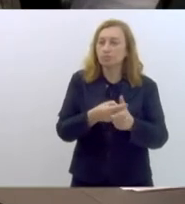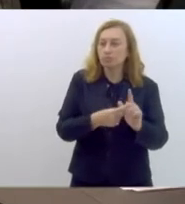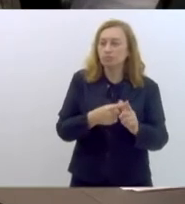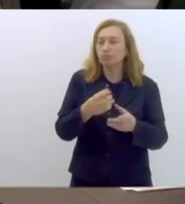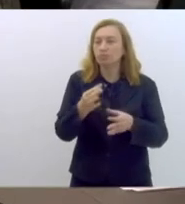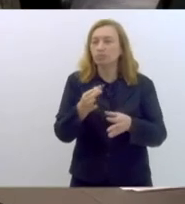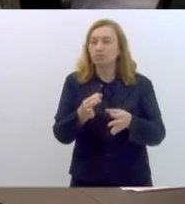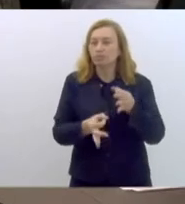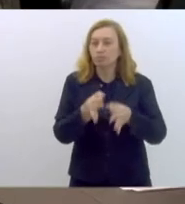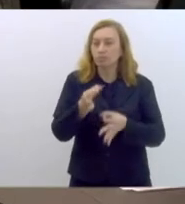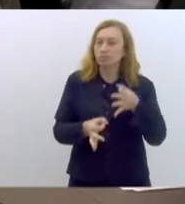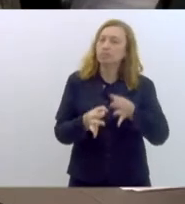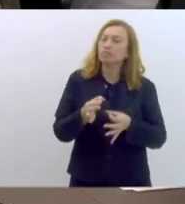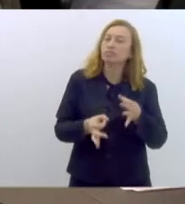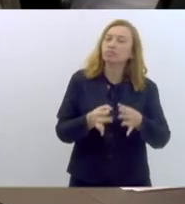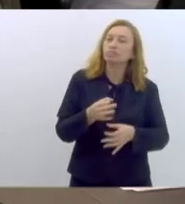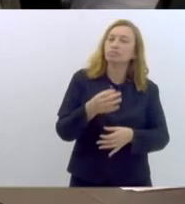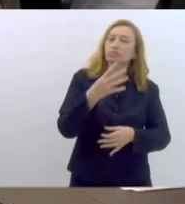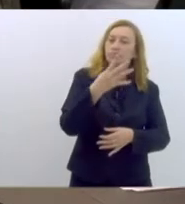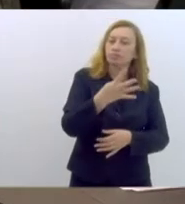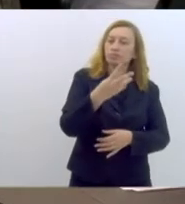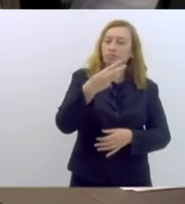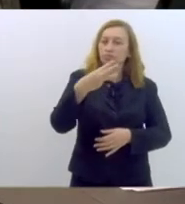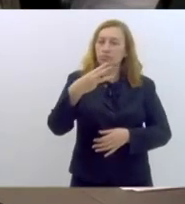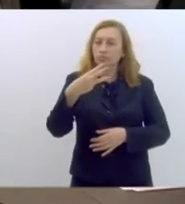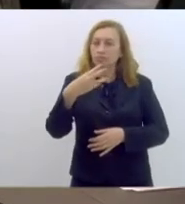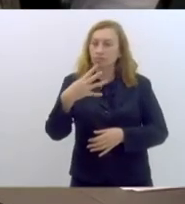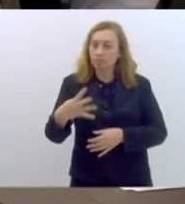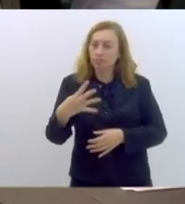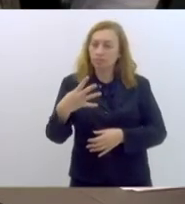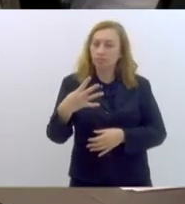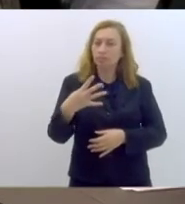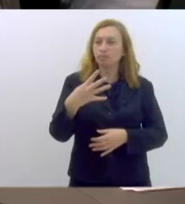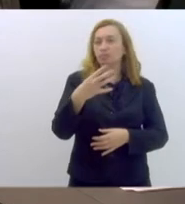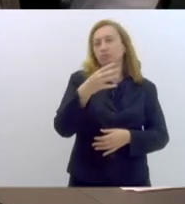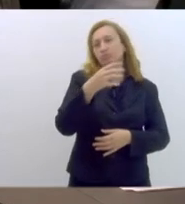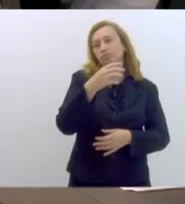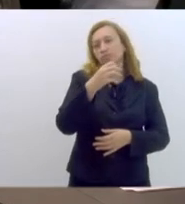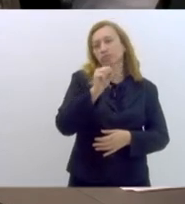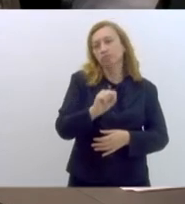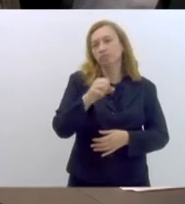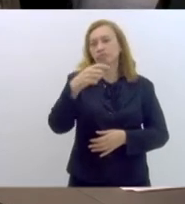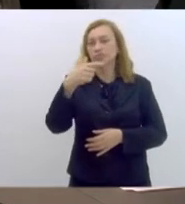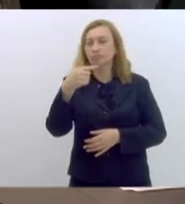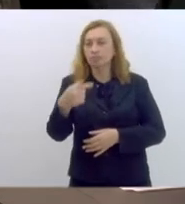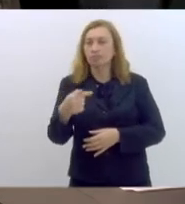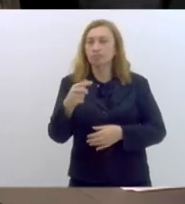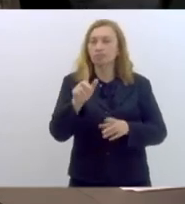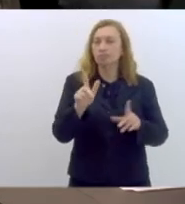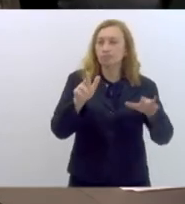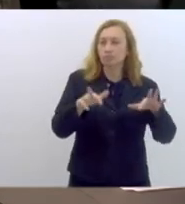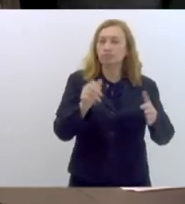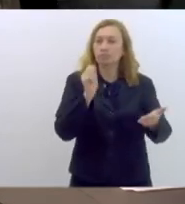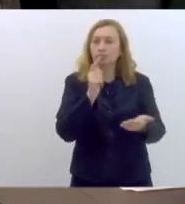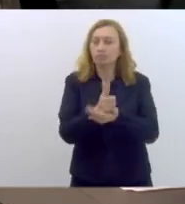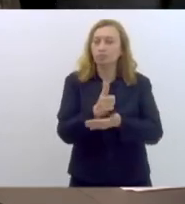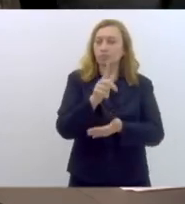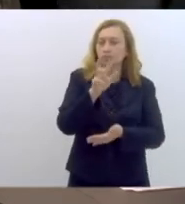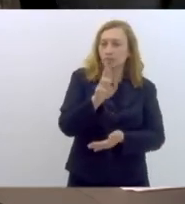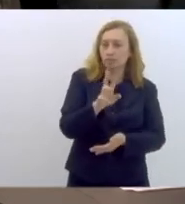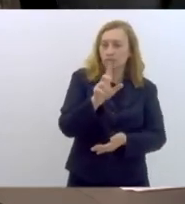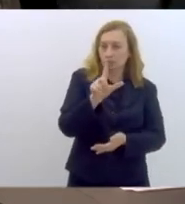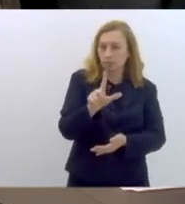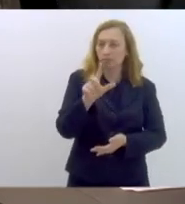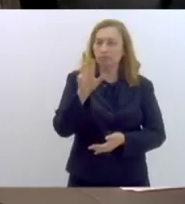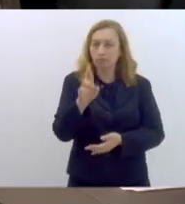720 e 4087. Essas pendências são exatamente as diferenças de pagamento da RLR, que também